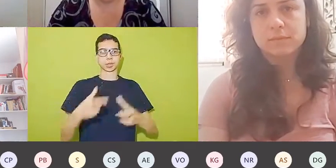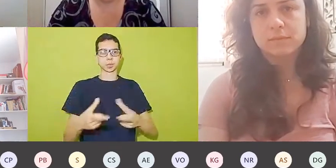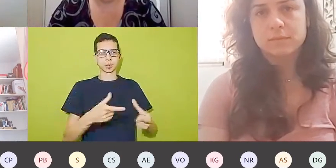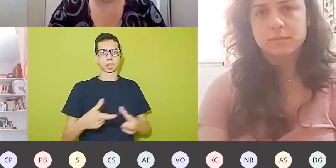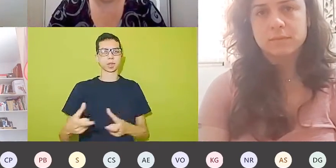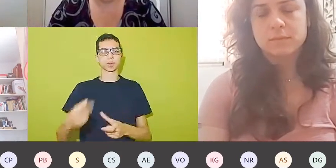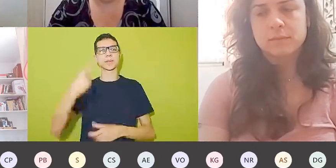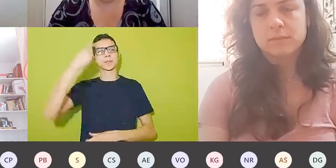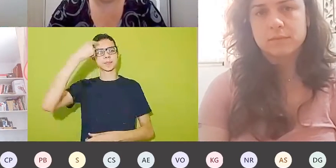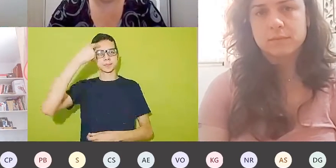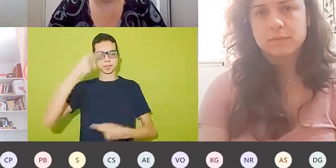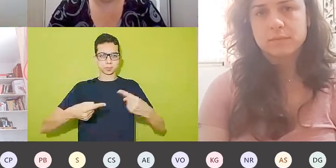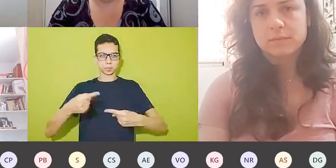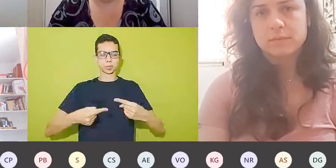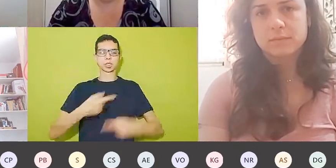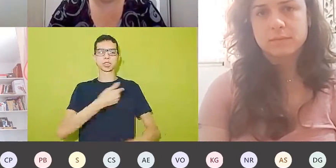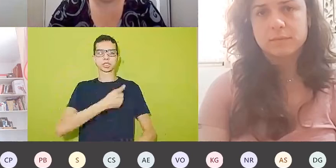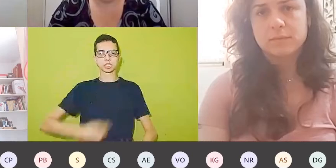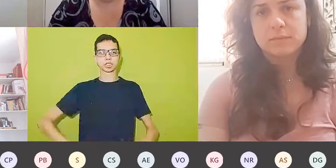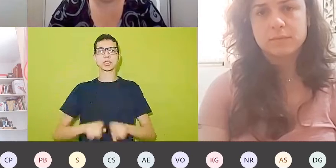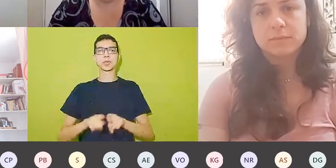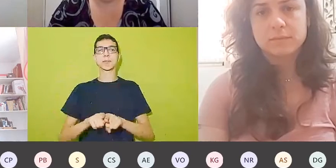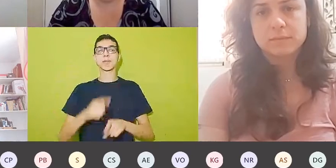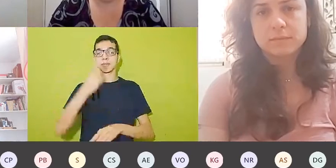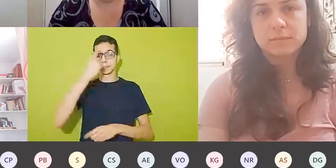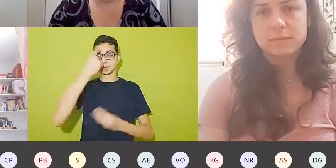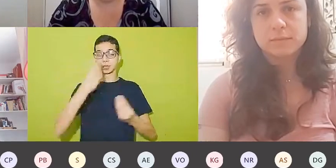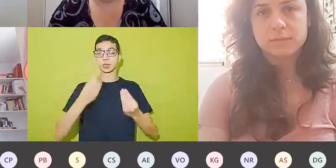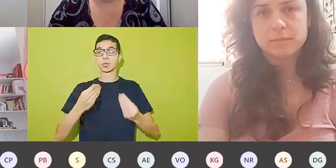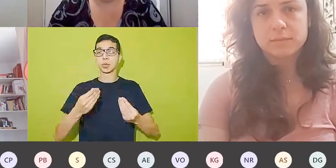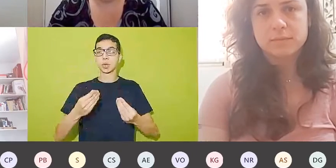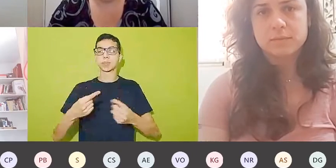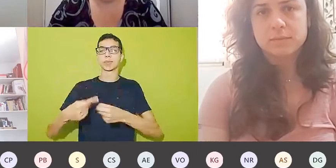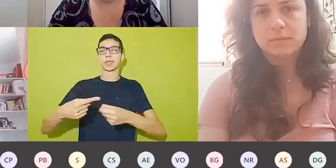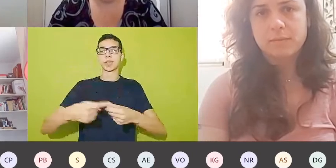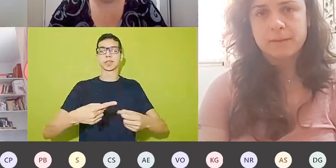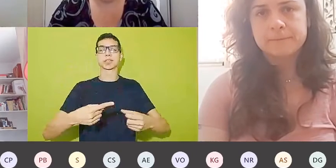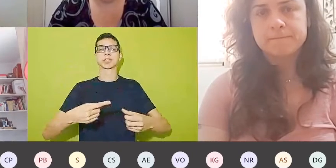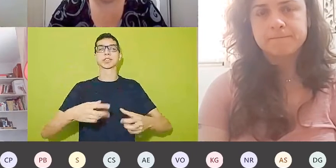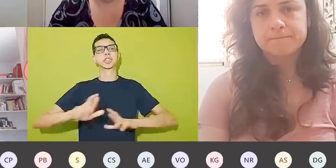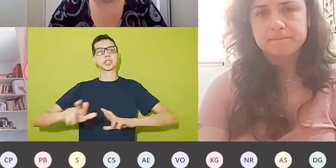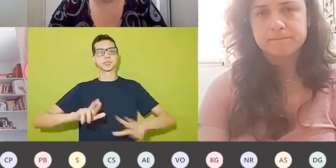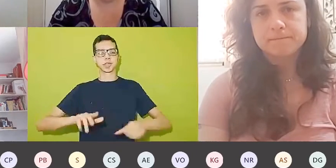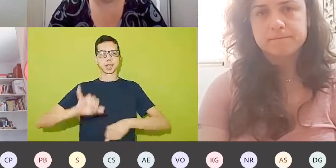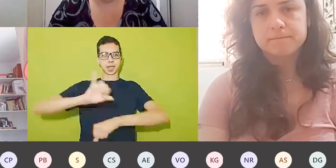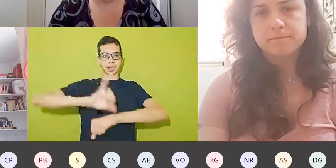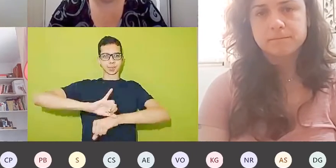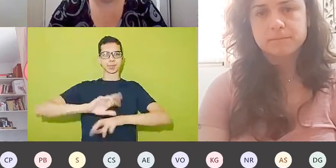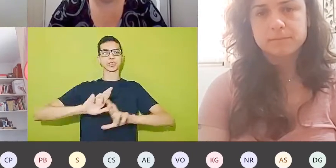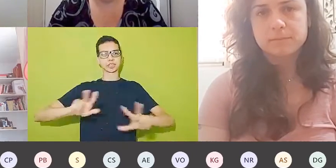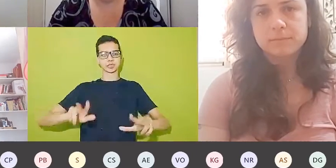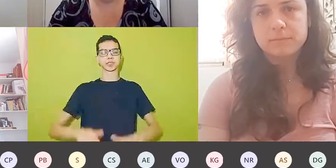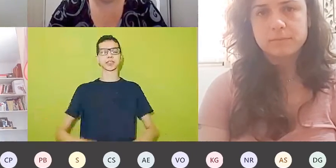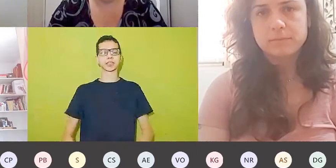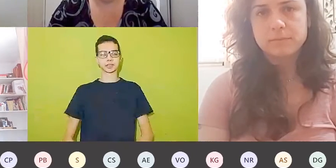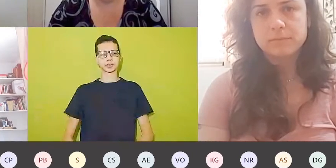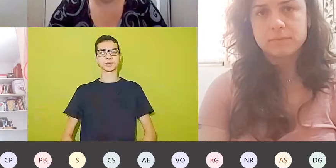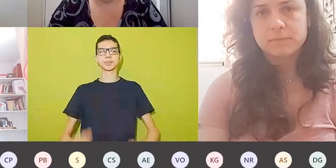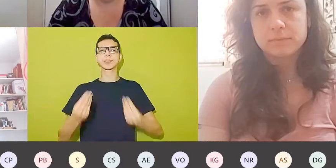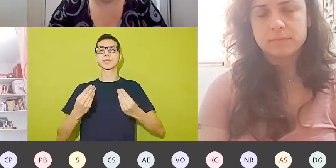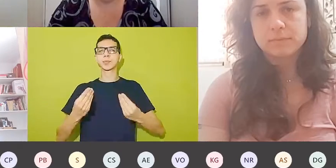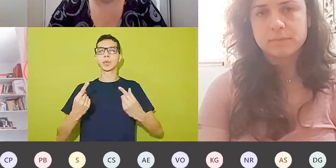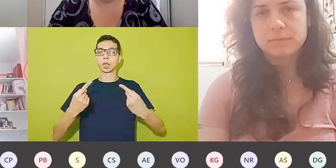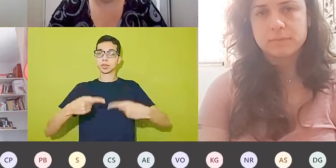nesses outros modos de funcionar do interior, que são diferentes da capital e como também a gente, nesses desafios, promover também